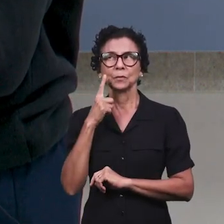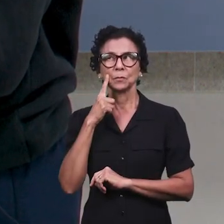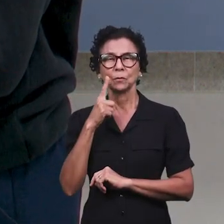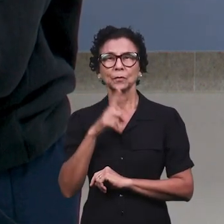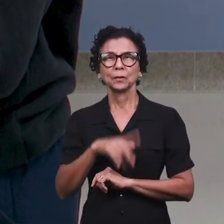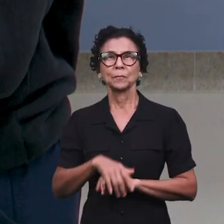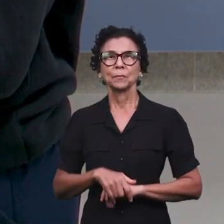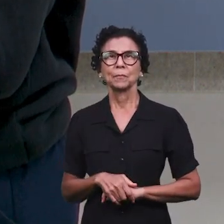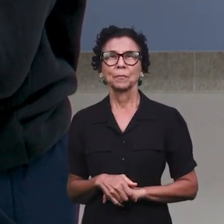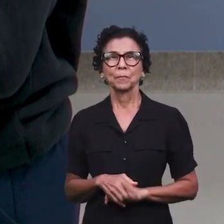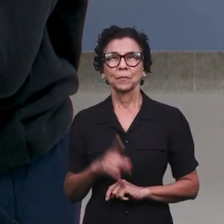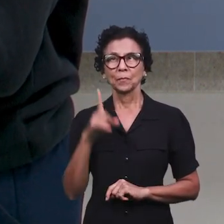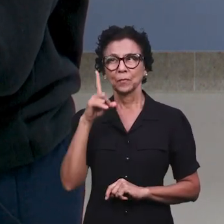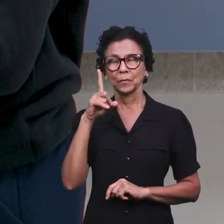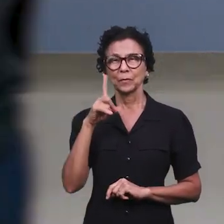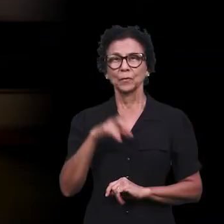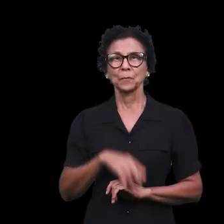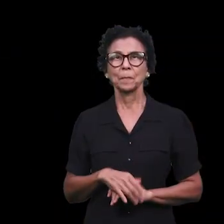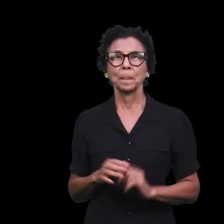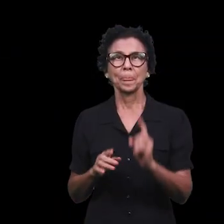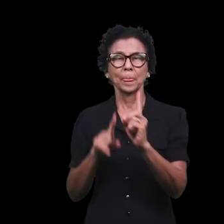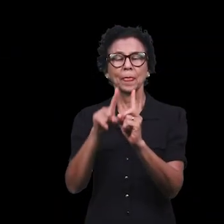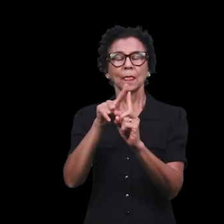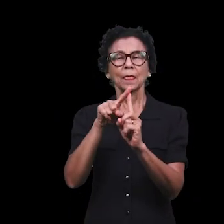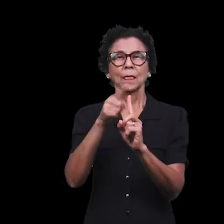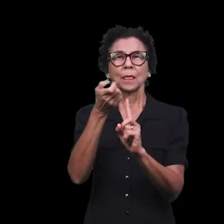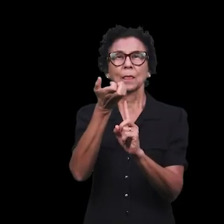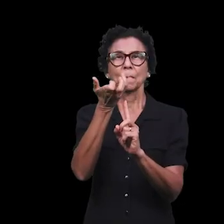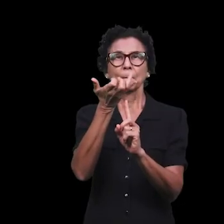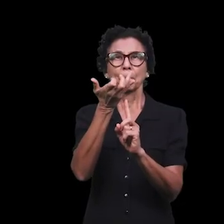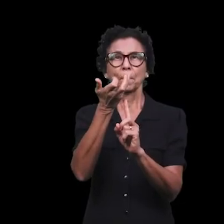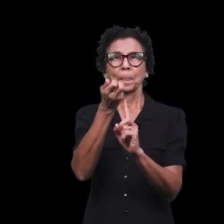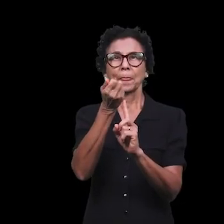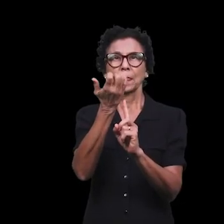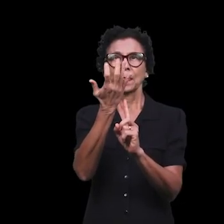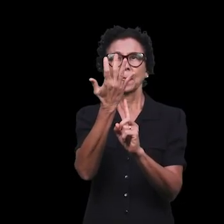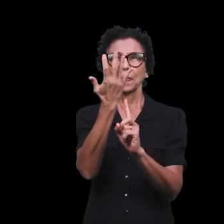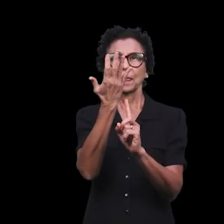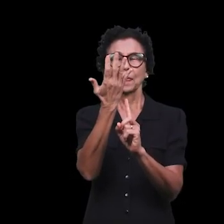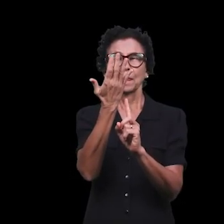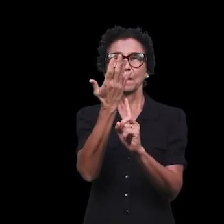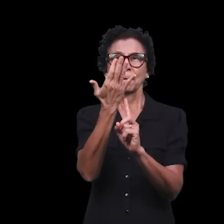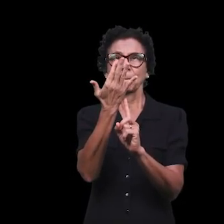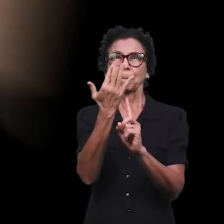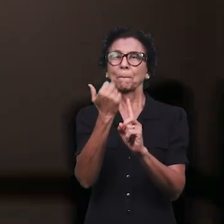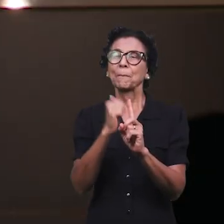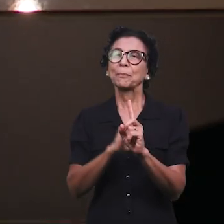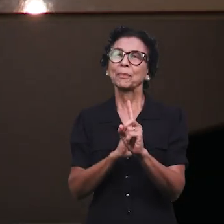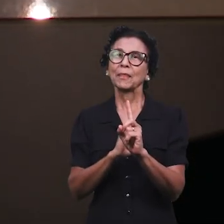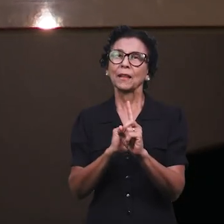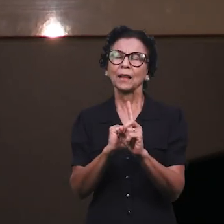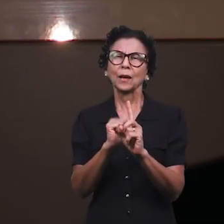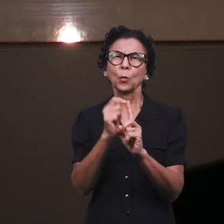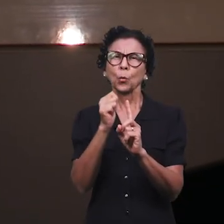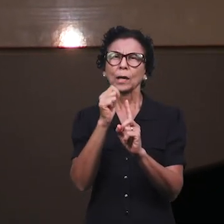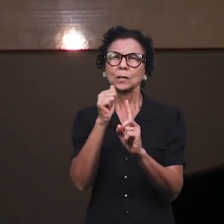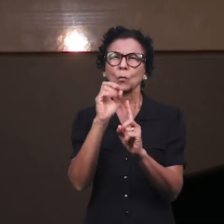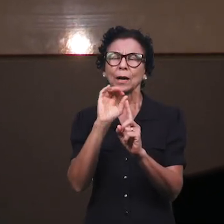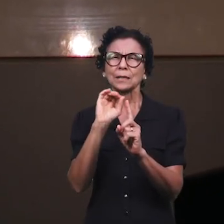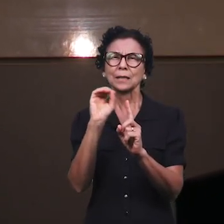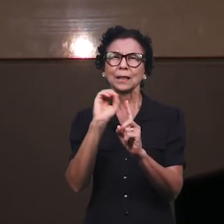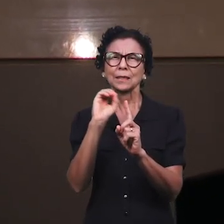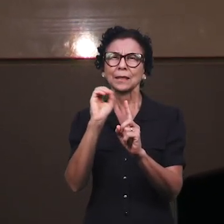essa sombra vai ficar mais forte. Olha lá, ó, tá vendo? Olha. Aí mostra aqui um material opaco, não deixa